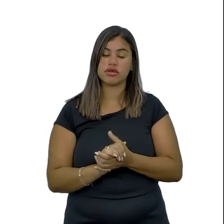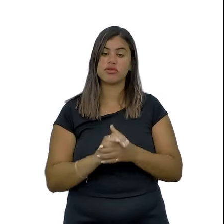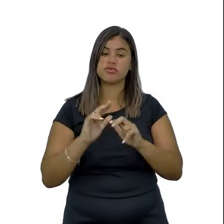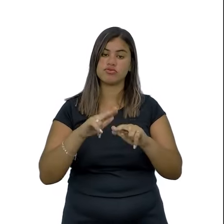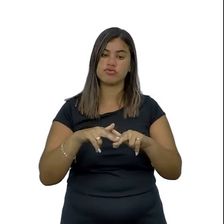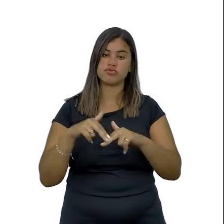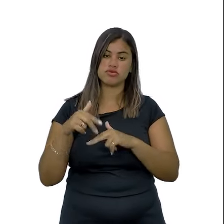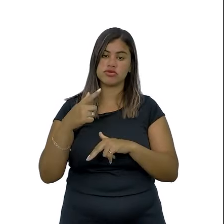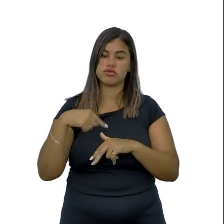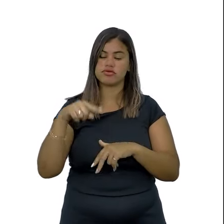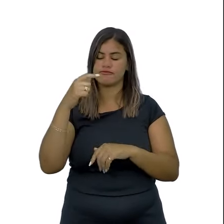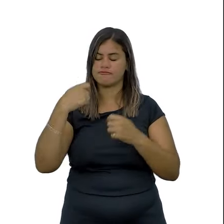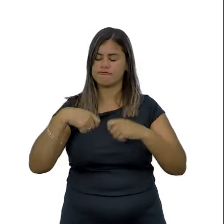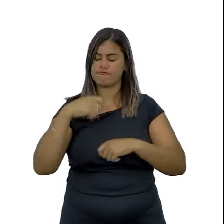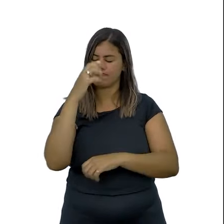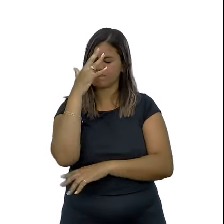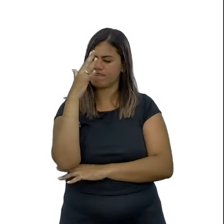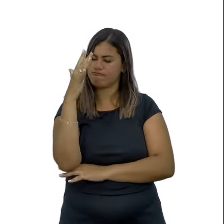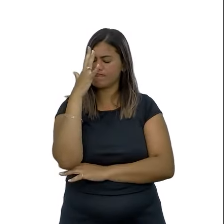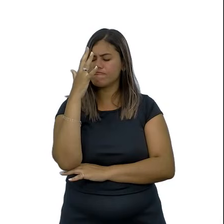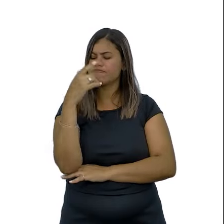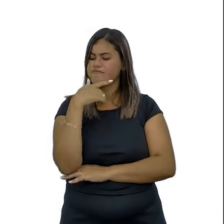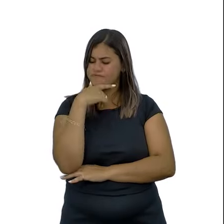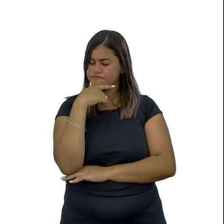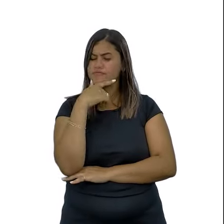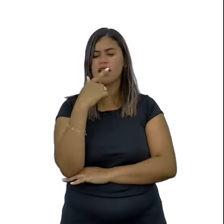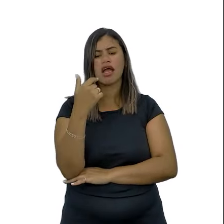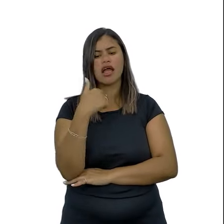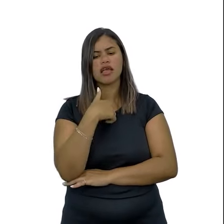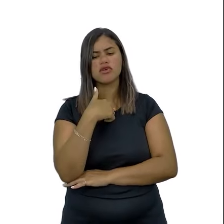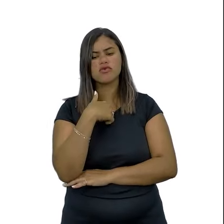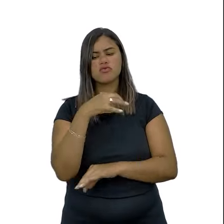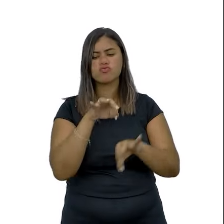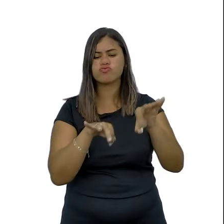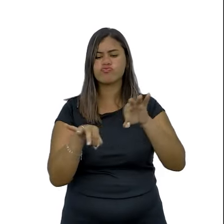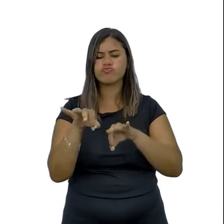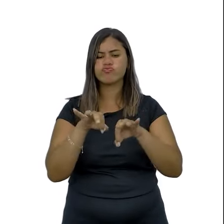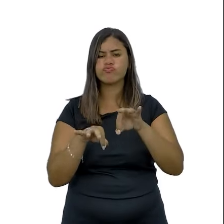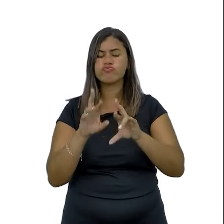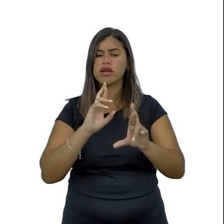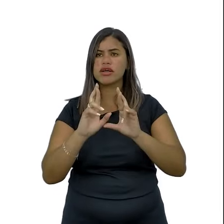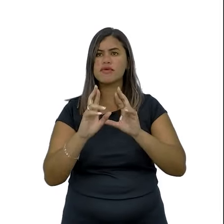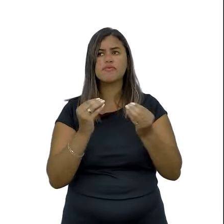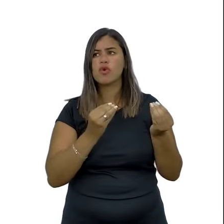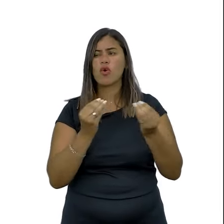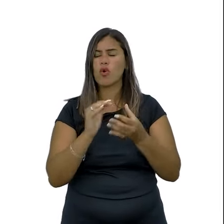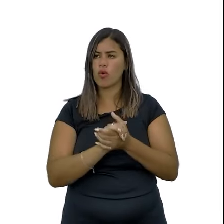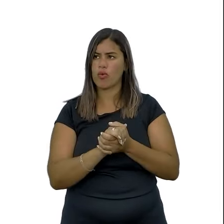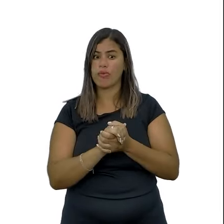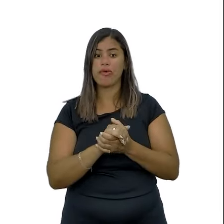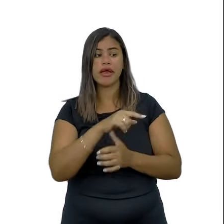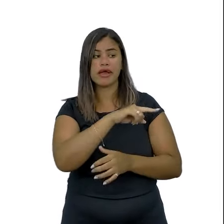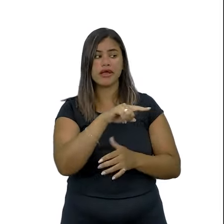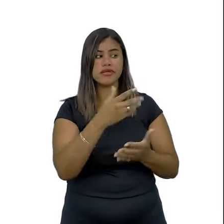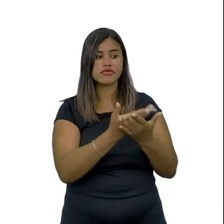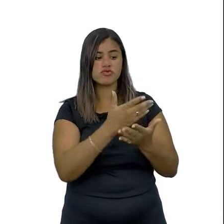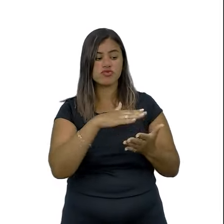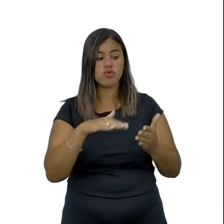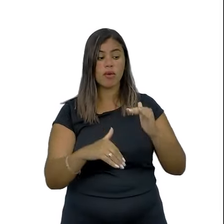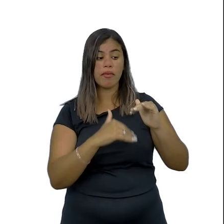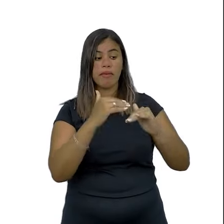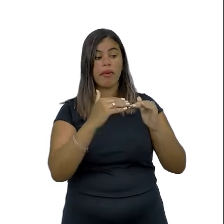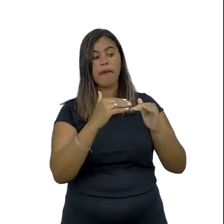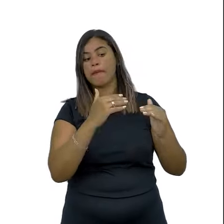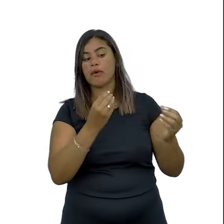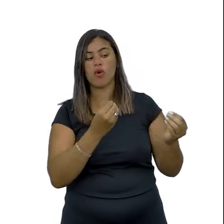precisamos pensar em maneiras de dar devolutiva sobre o desempenho dos estudantes, ou